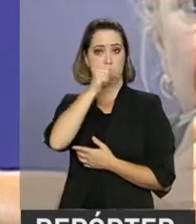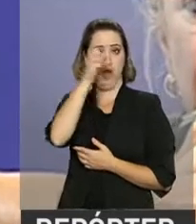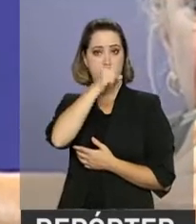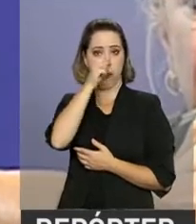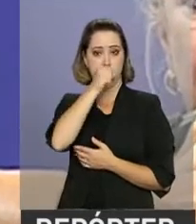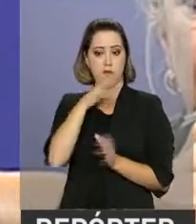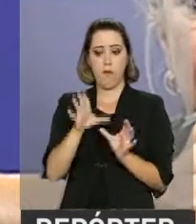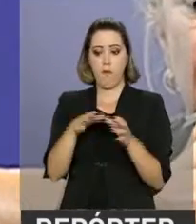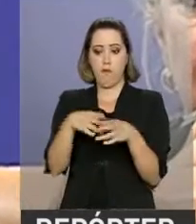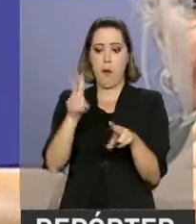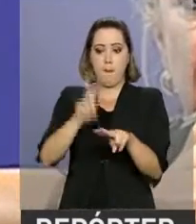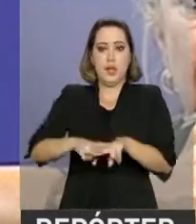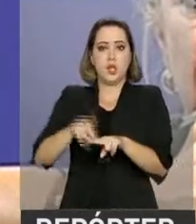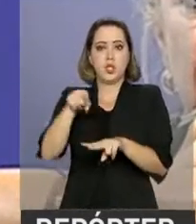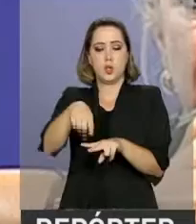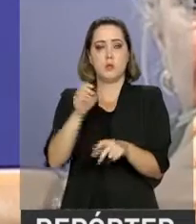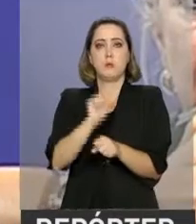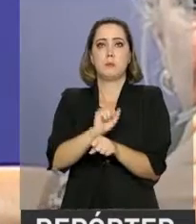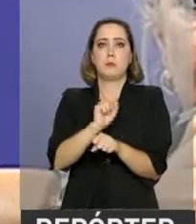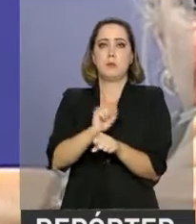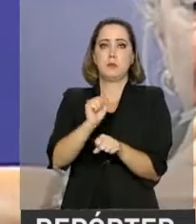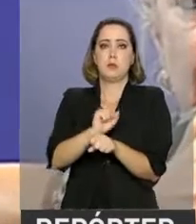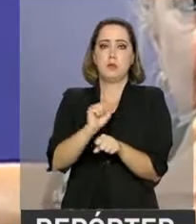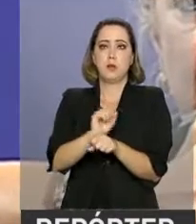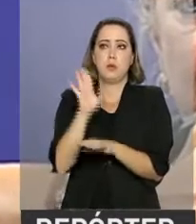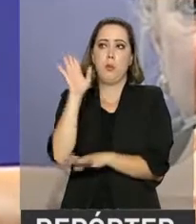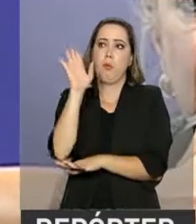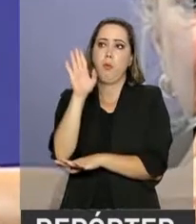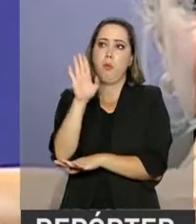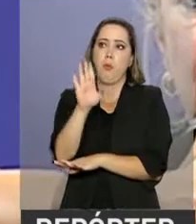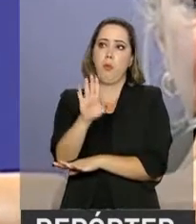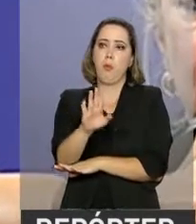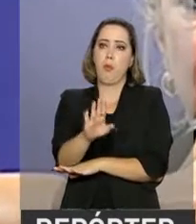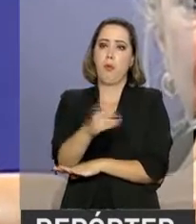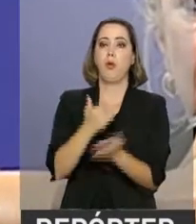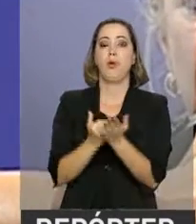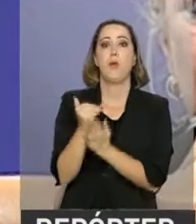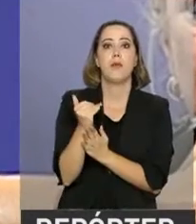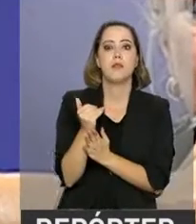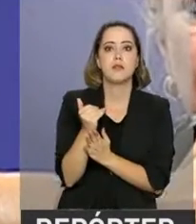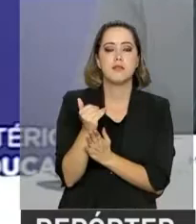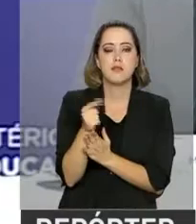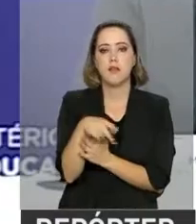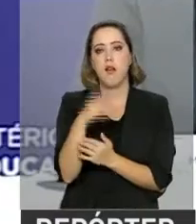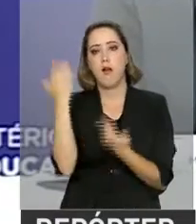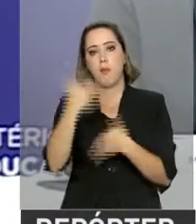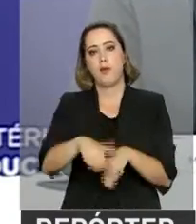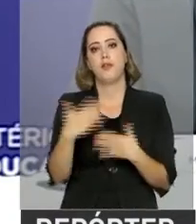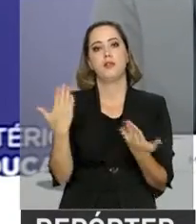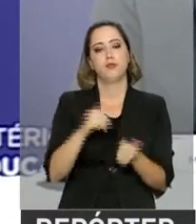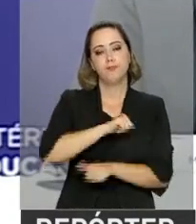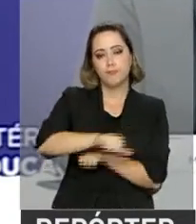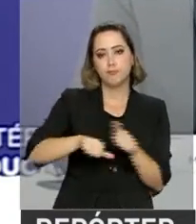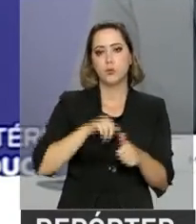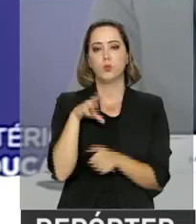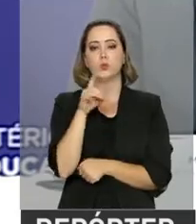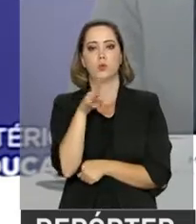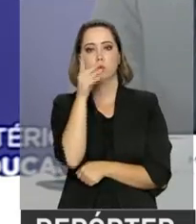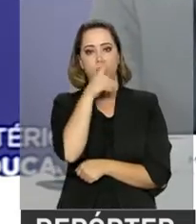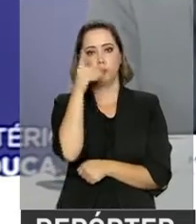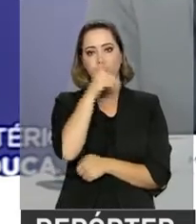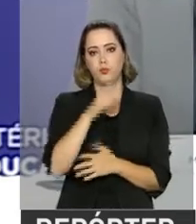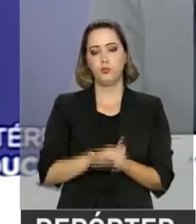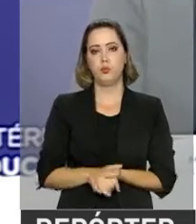ficarem confinados, aguardando o pôr do sol para iniciar a aplicação da prova. A mudança foi anunciada após